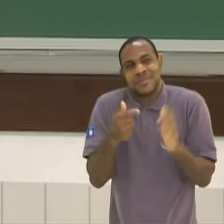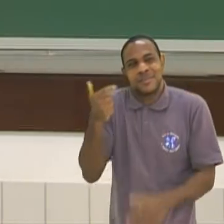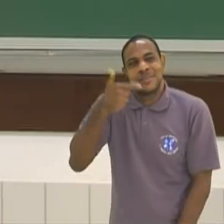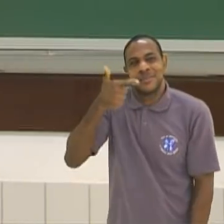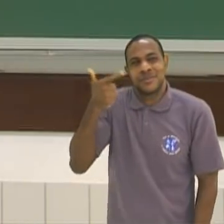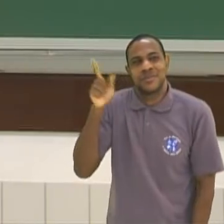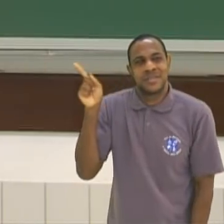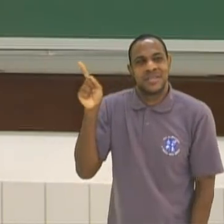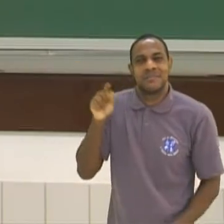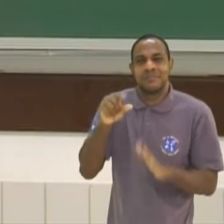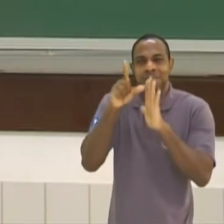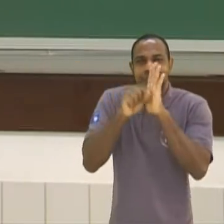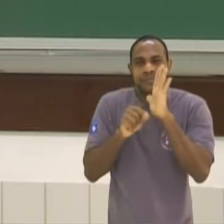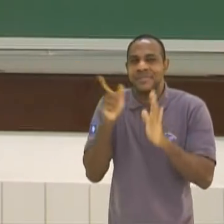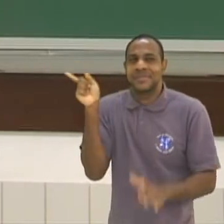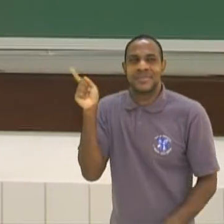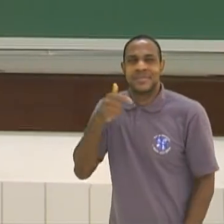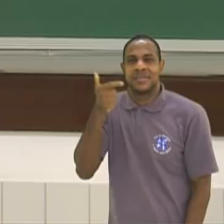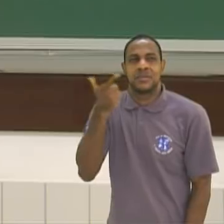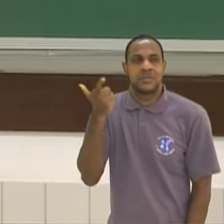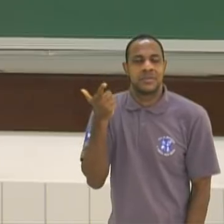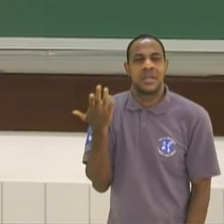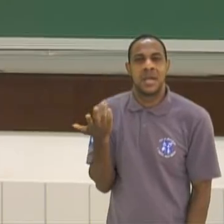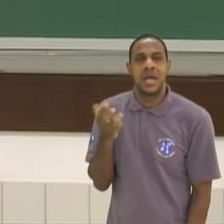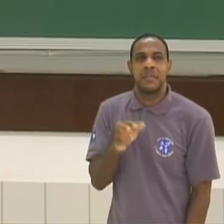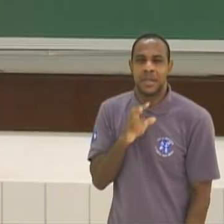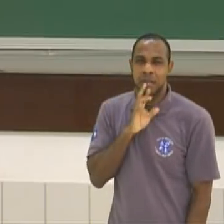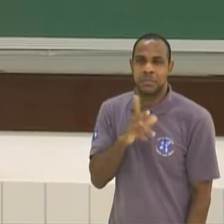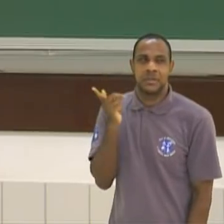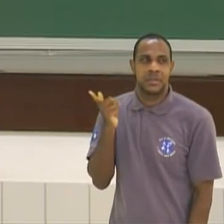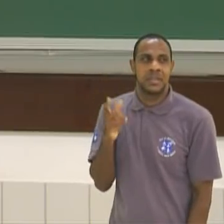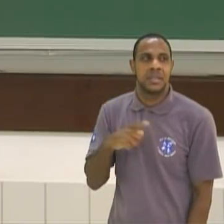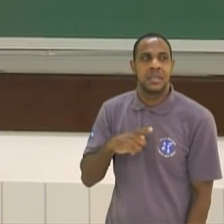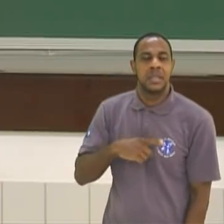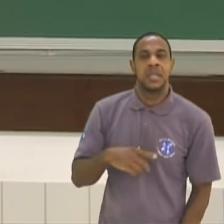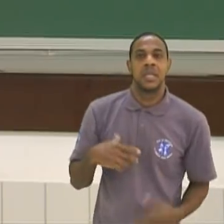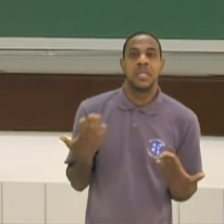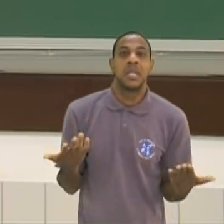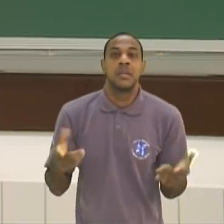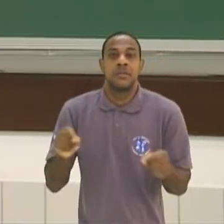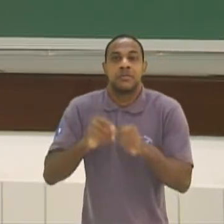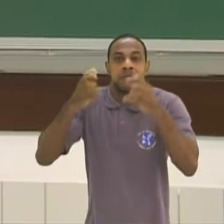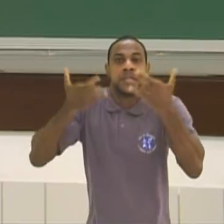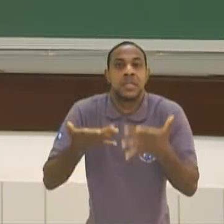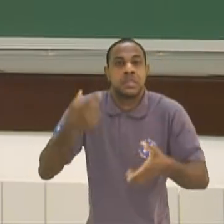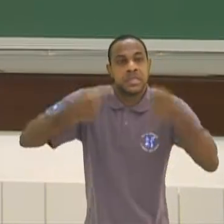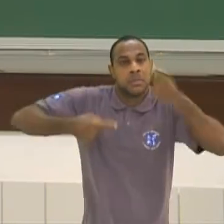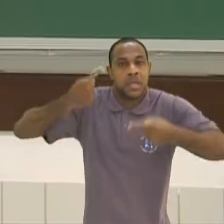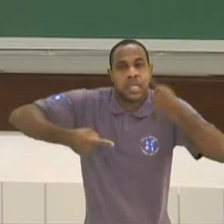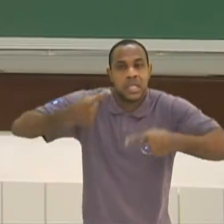mais aberta para você. Mas lembra que o artigo 2º fala em democracia e fala em